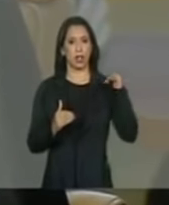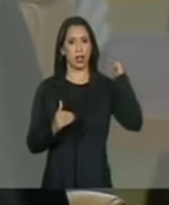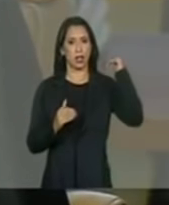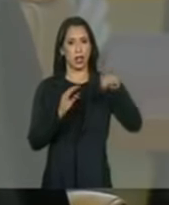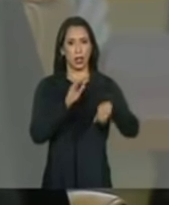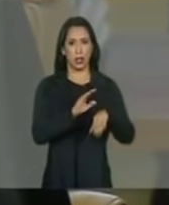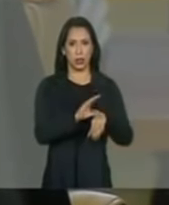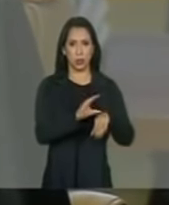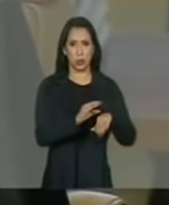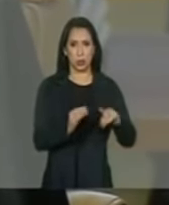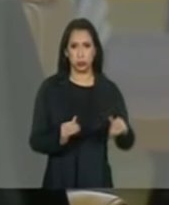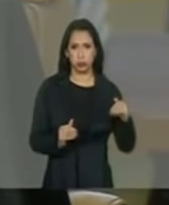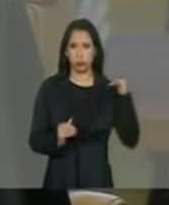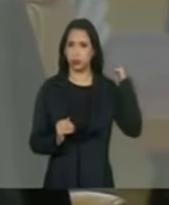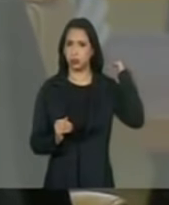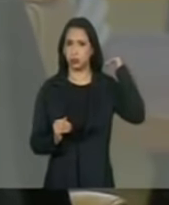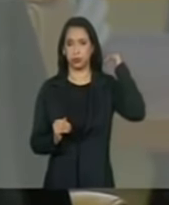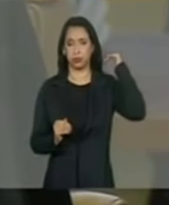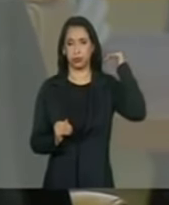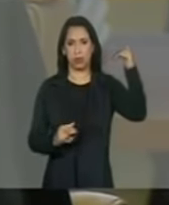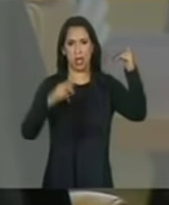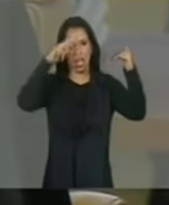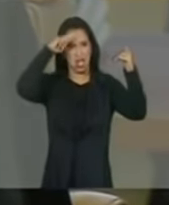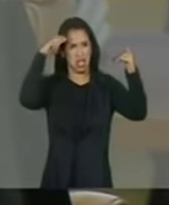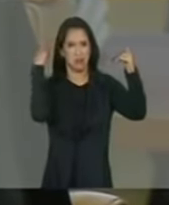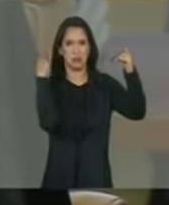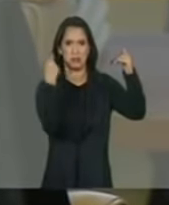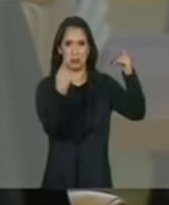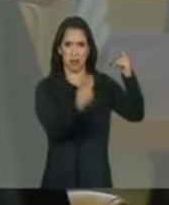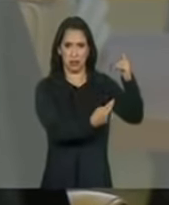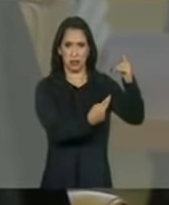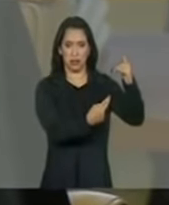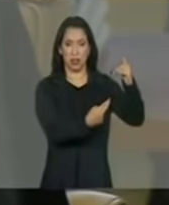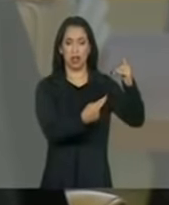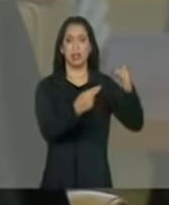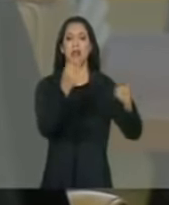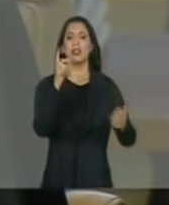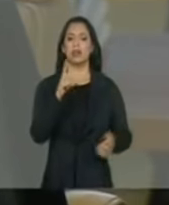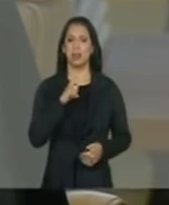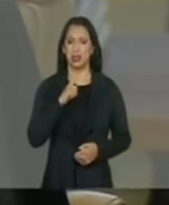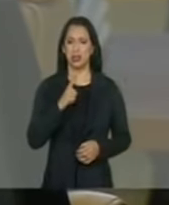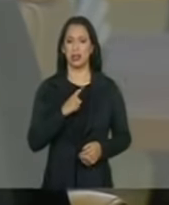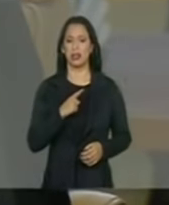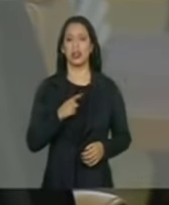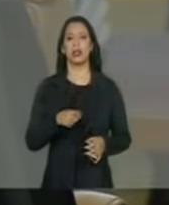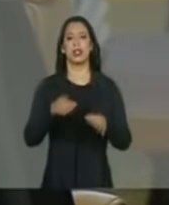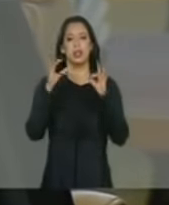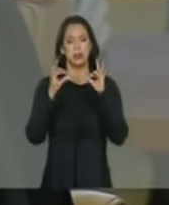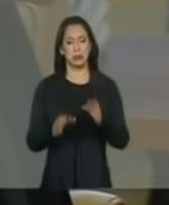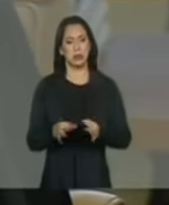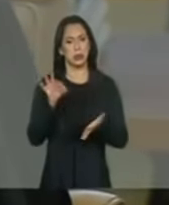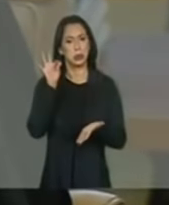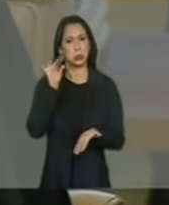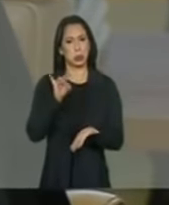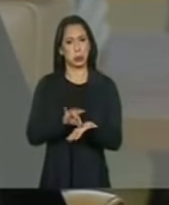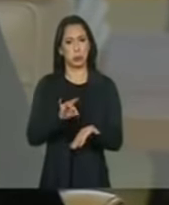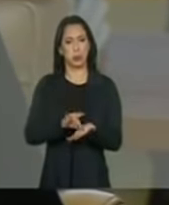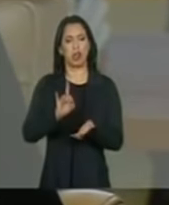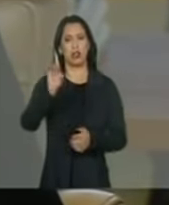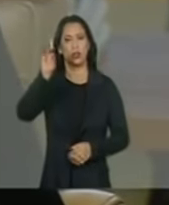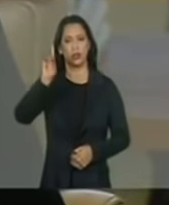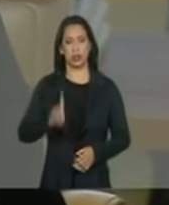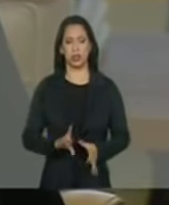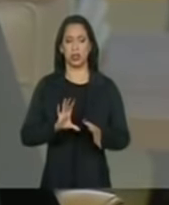reveste enquanto for respeitada constituir a garantia mais efetiva de que os direitos e as